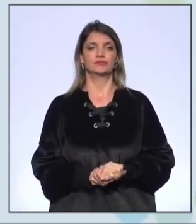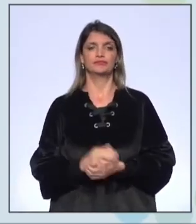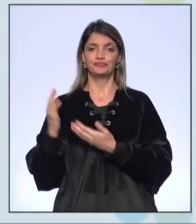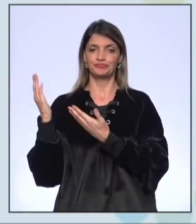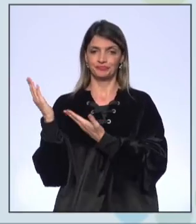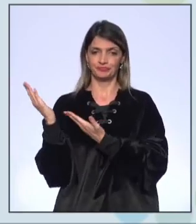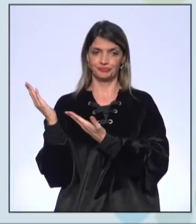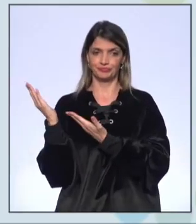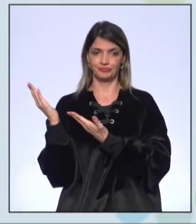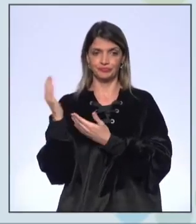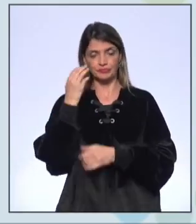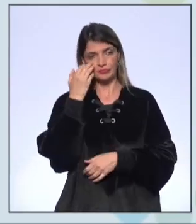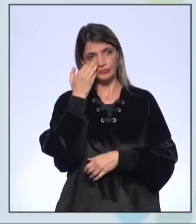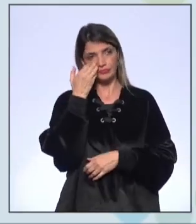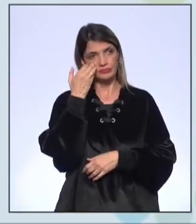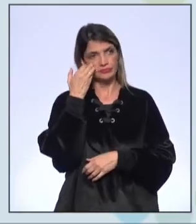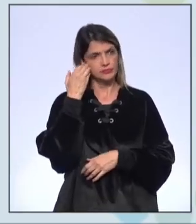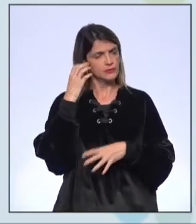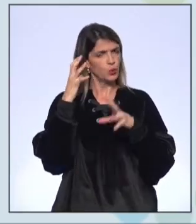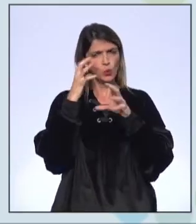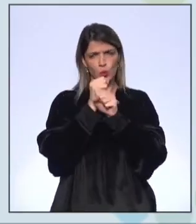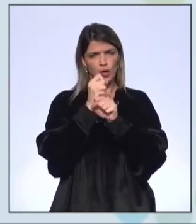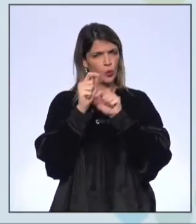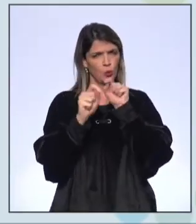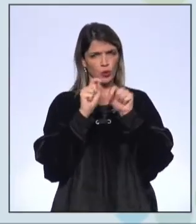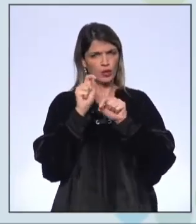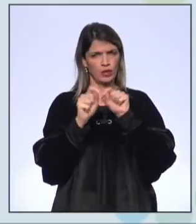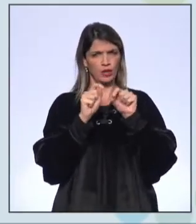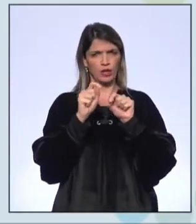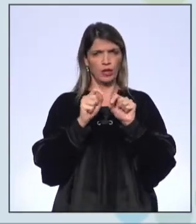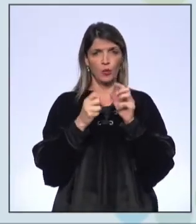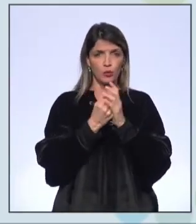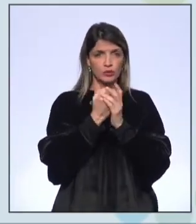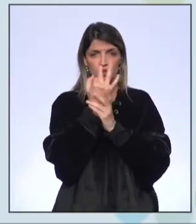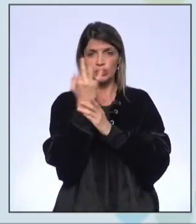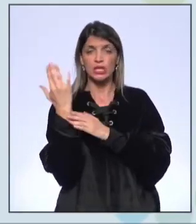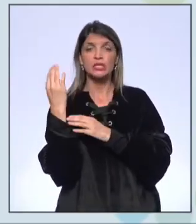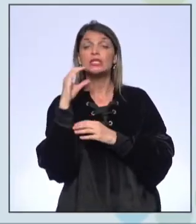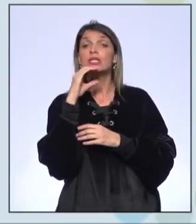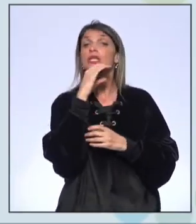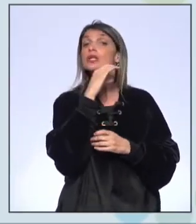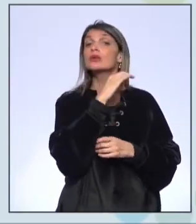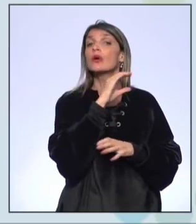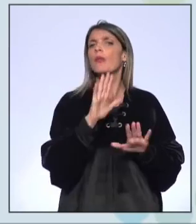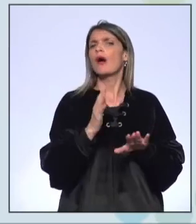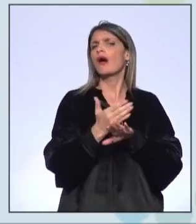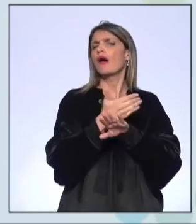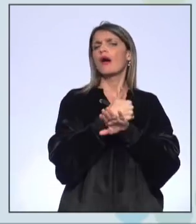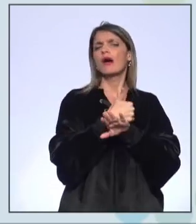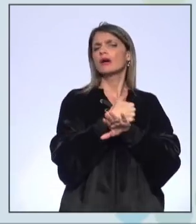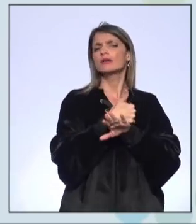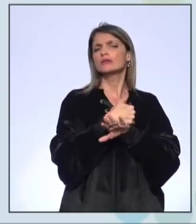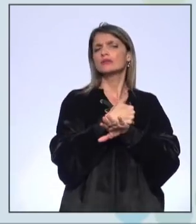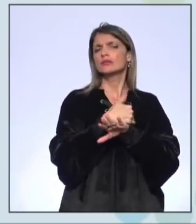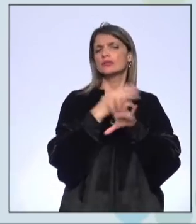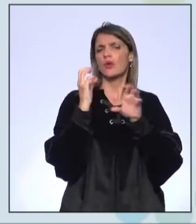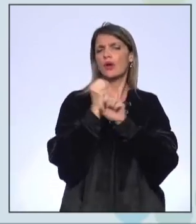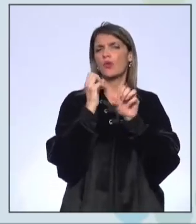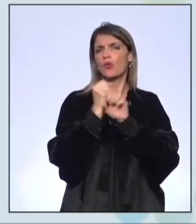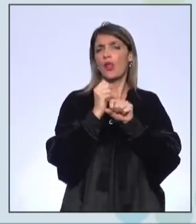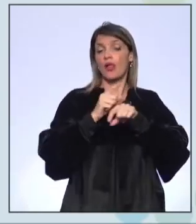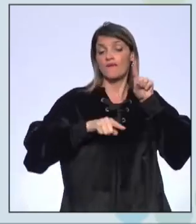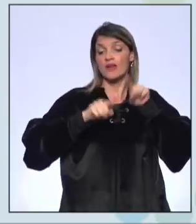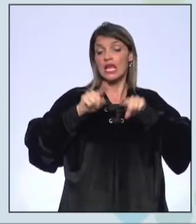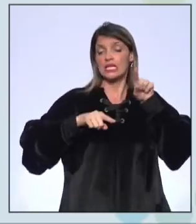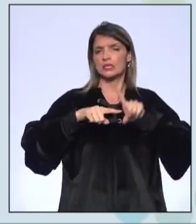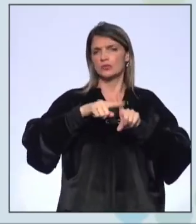Tranquilo? Eu quero calcular o quê? A quantidade de calor. Mas antes, eu calculei para vocês ali, ó, a variação de temperatura,